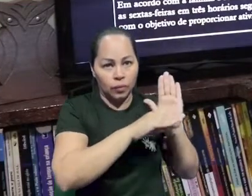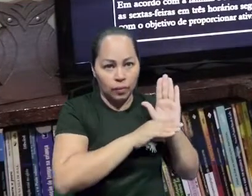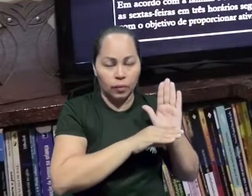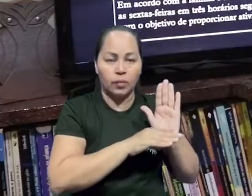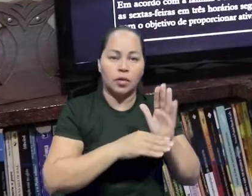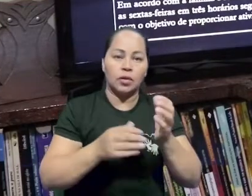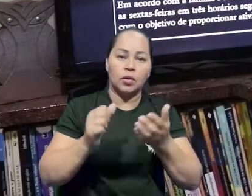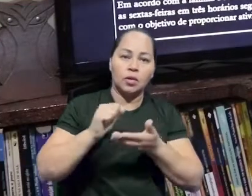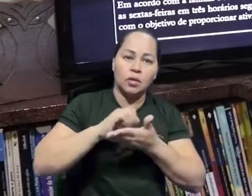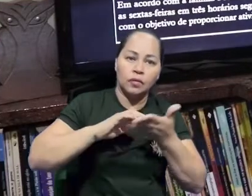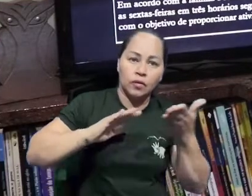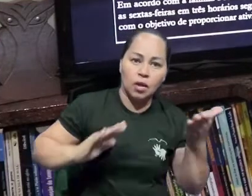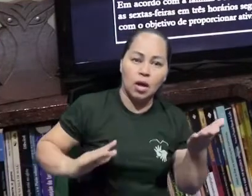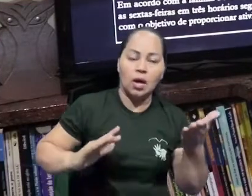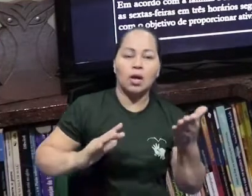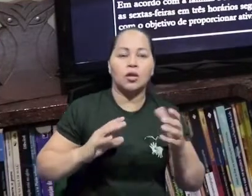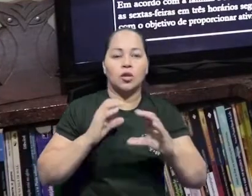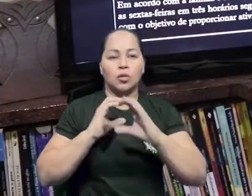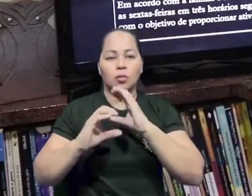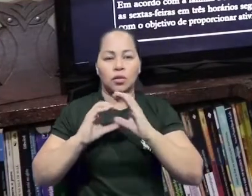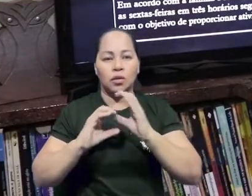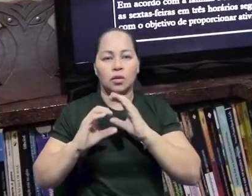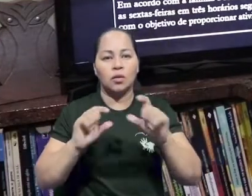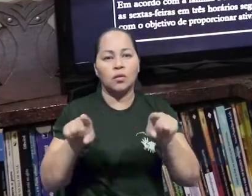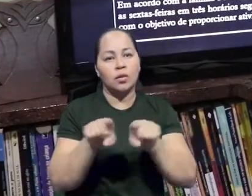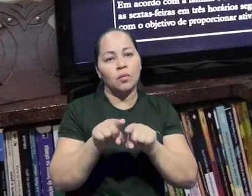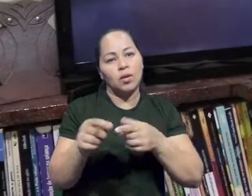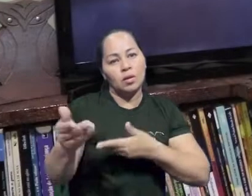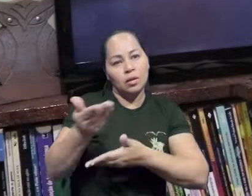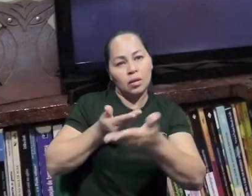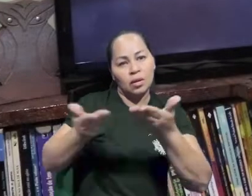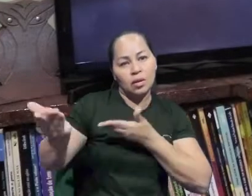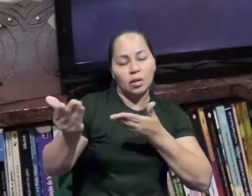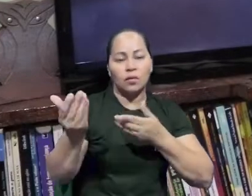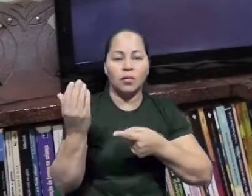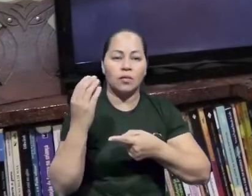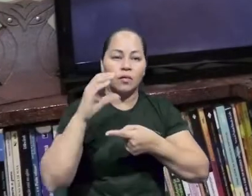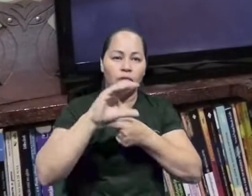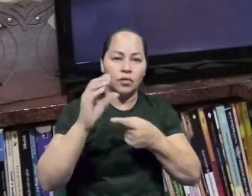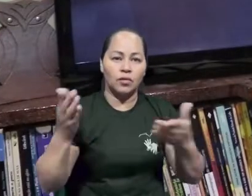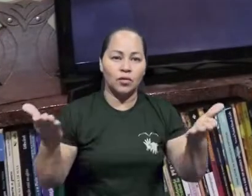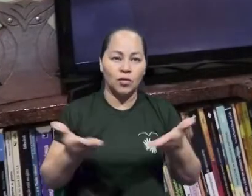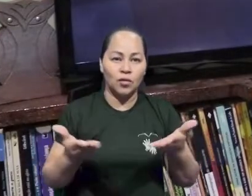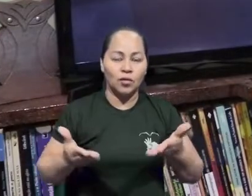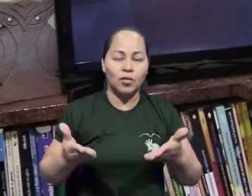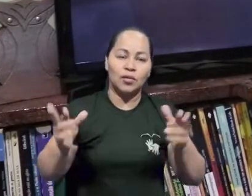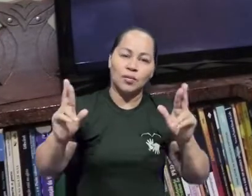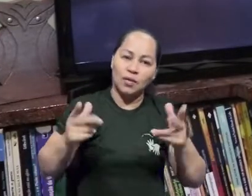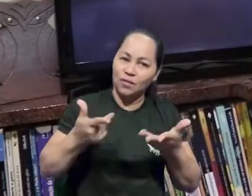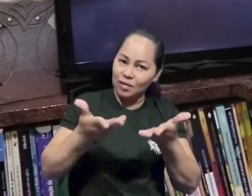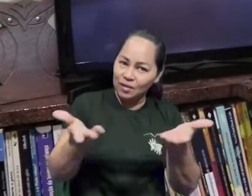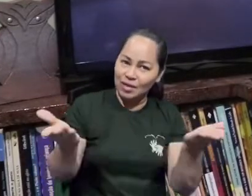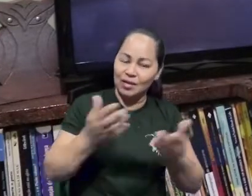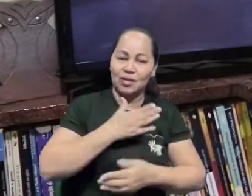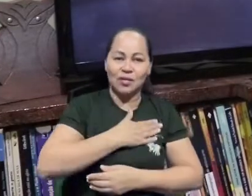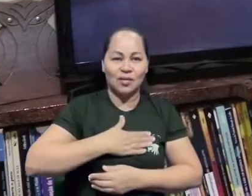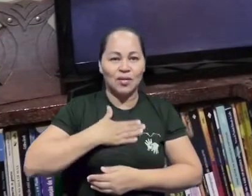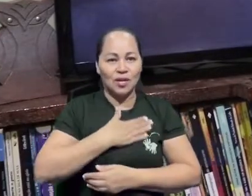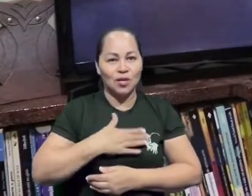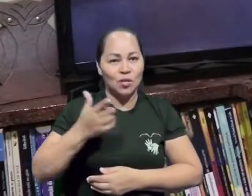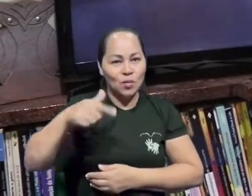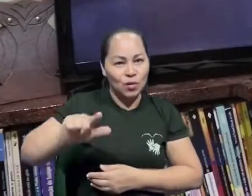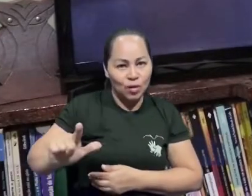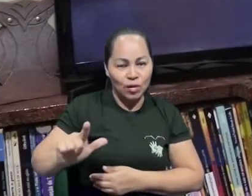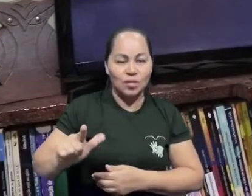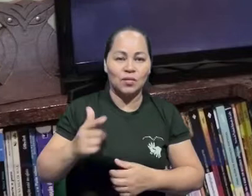proporcionar atividades de comunicação e de interação aí social. Então esse foi o vídeo de hoje, espero que vocês tenham gostado. No